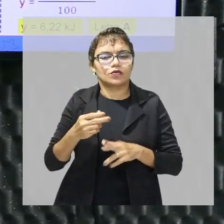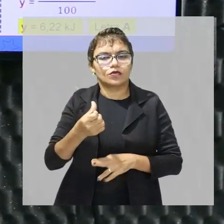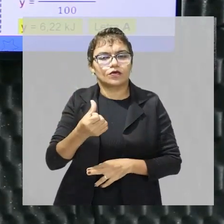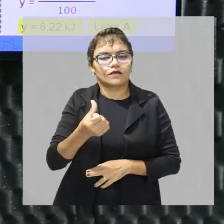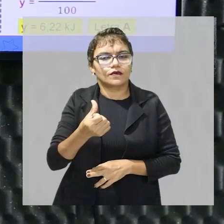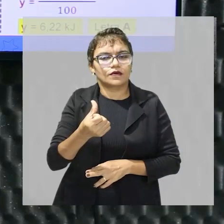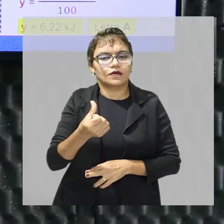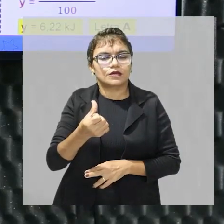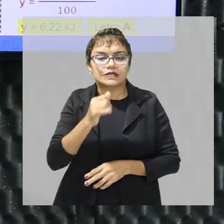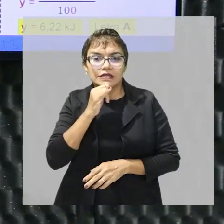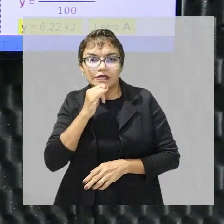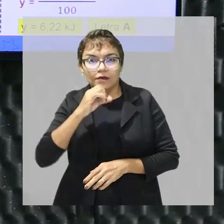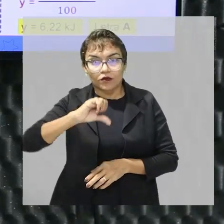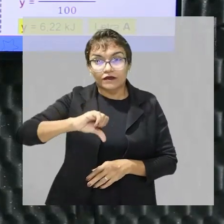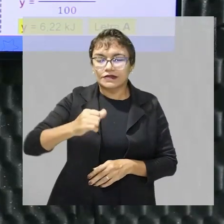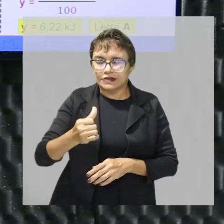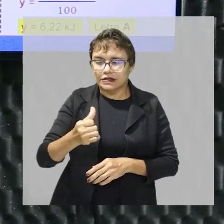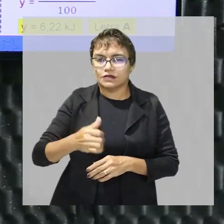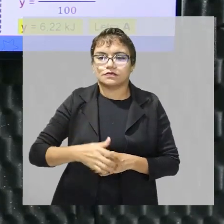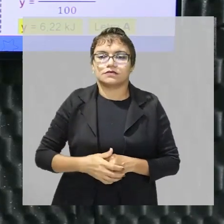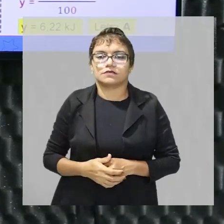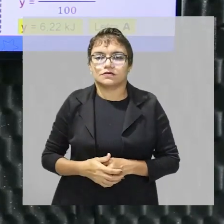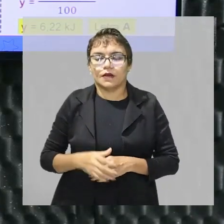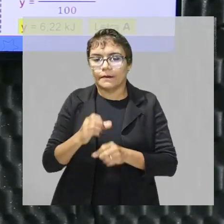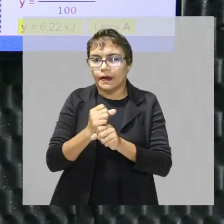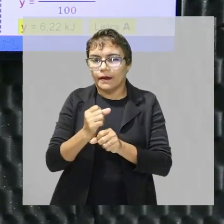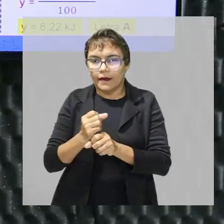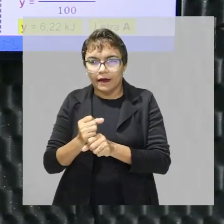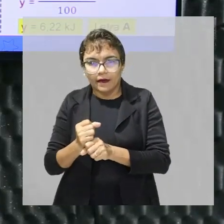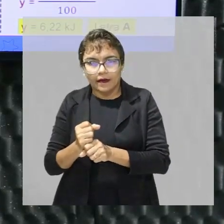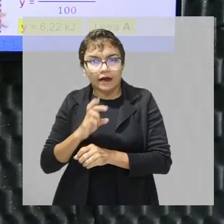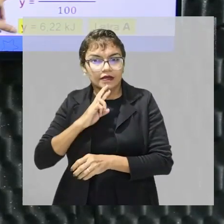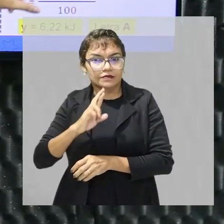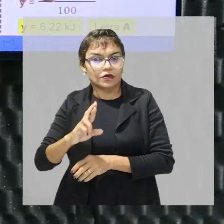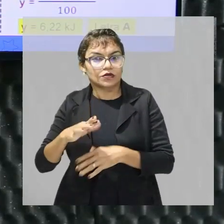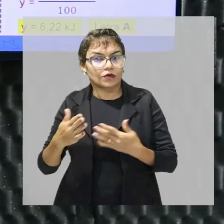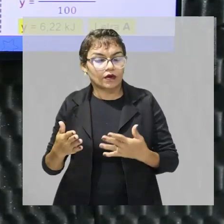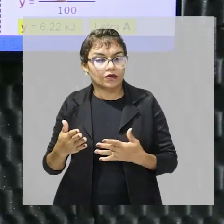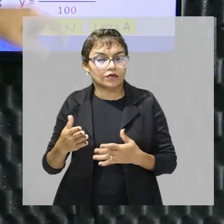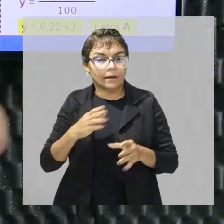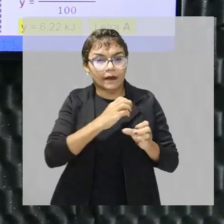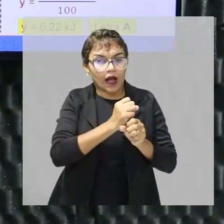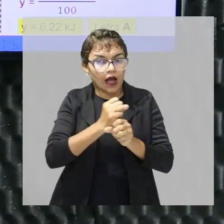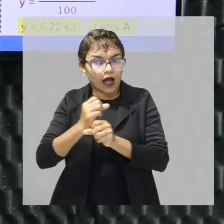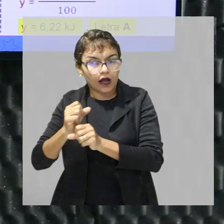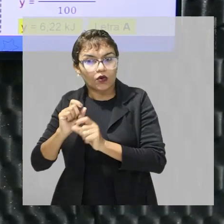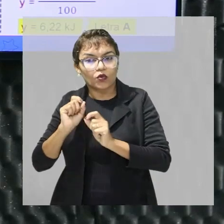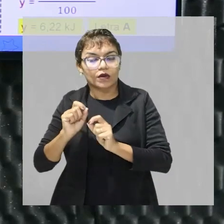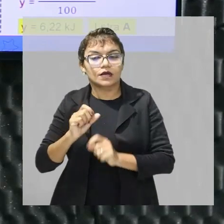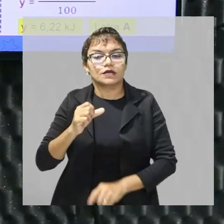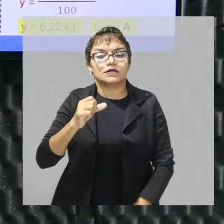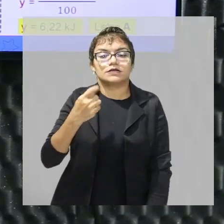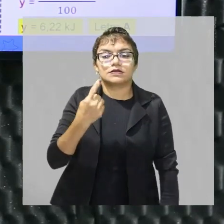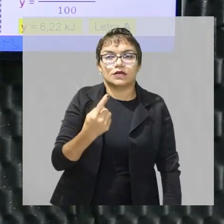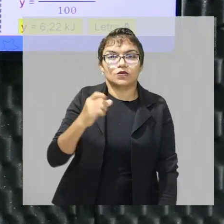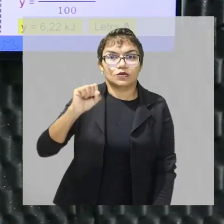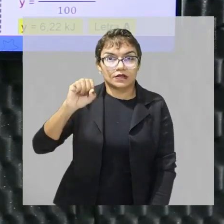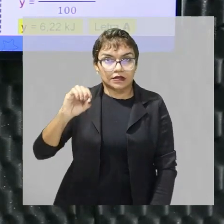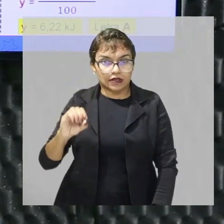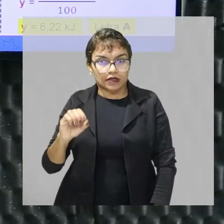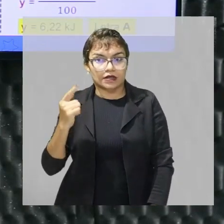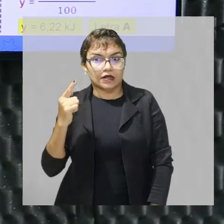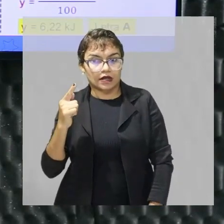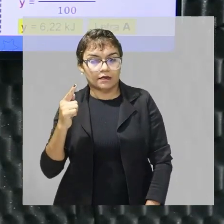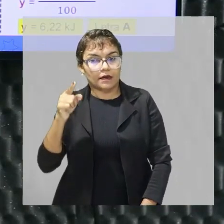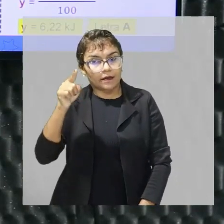multiplicar e, ao final, somar os valores. Qual o resultado? 180 gramas por mol. Então, 1 mol vai